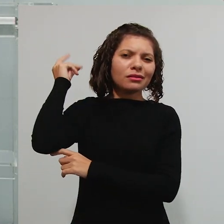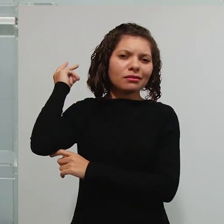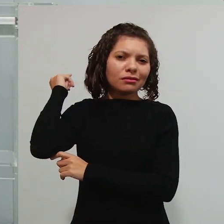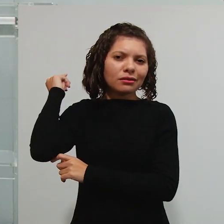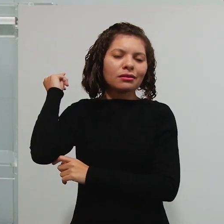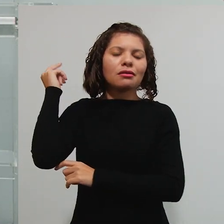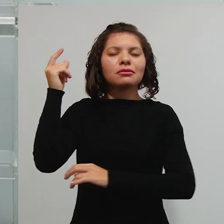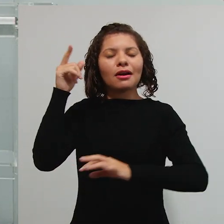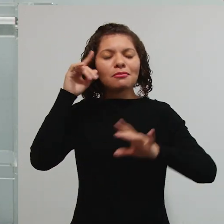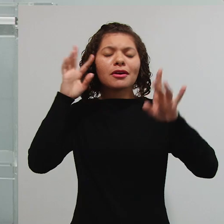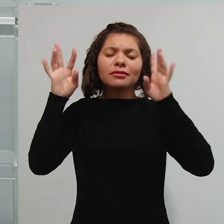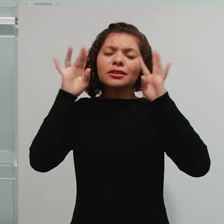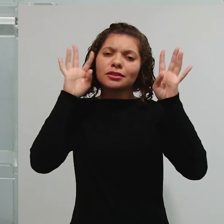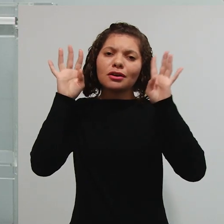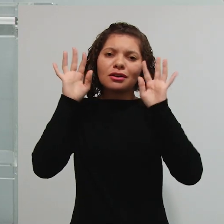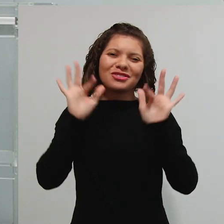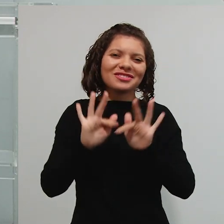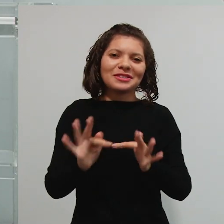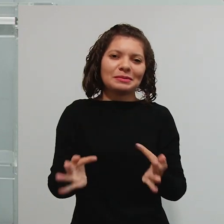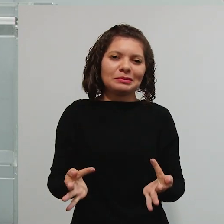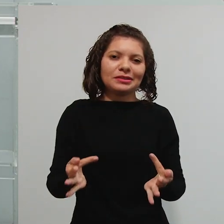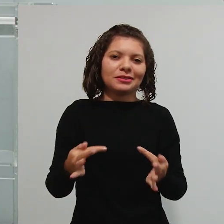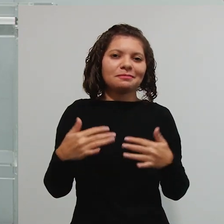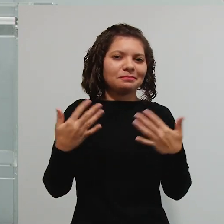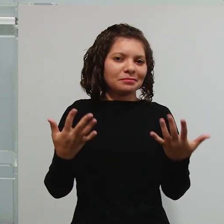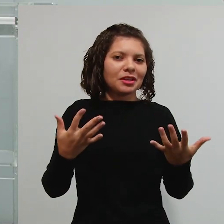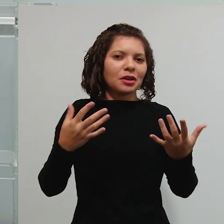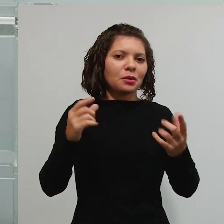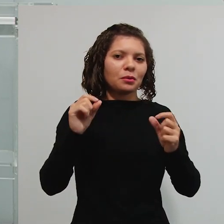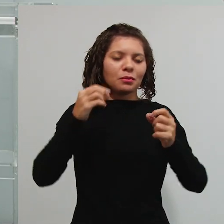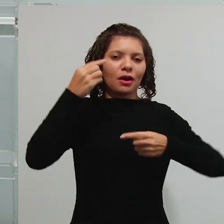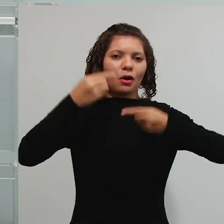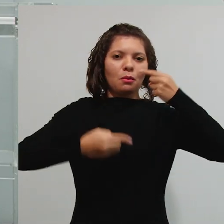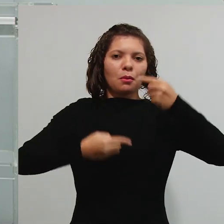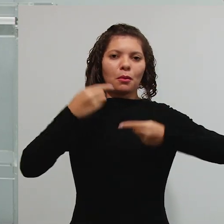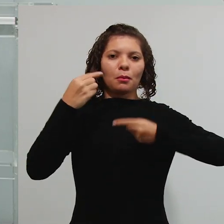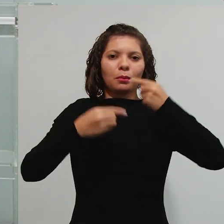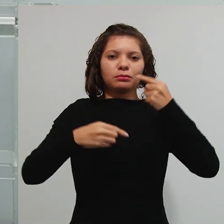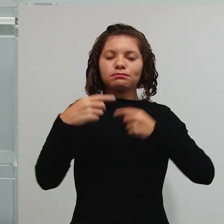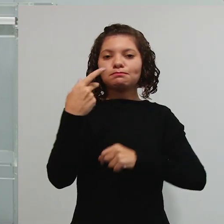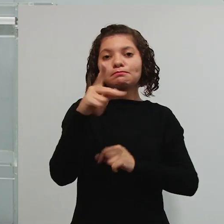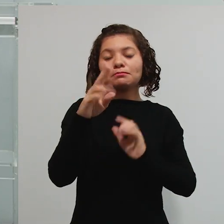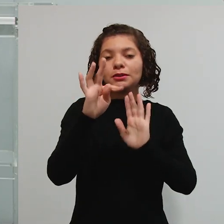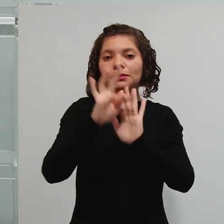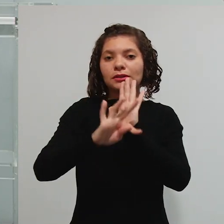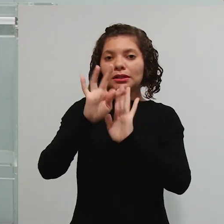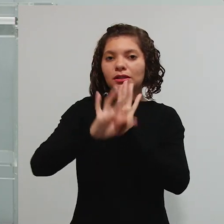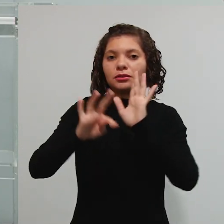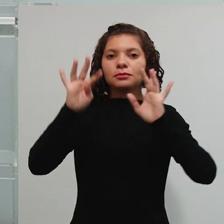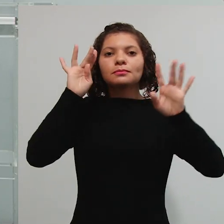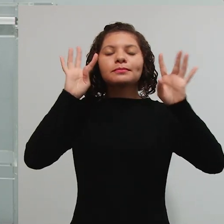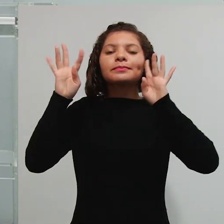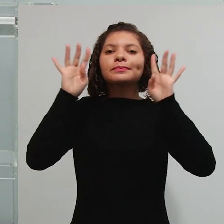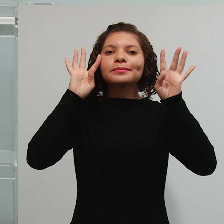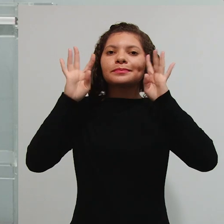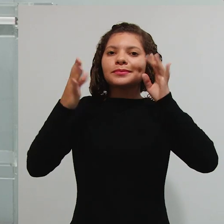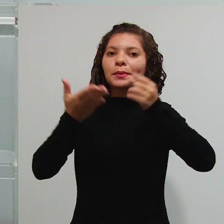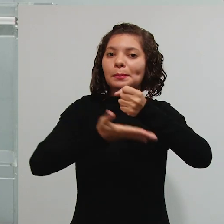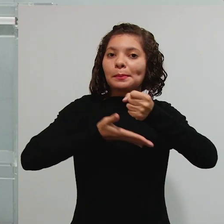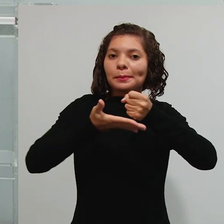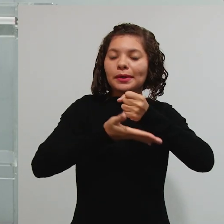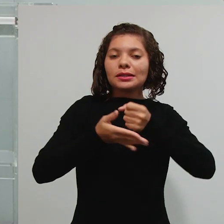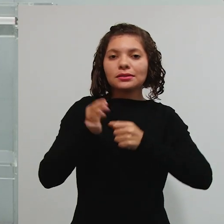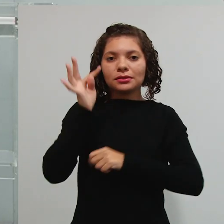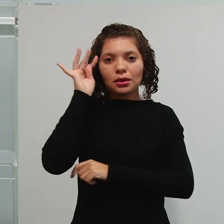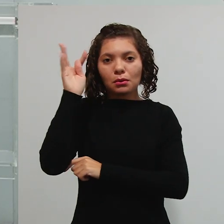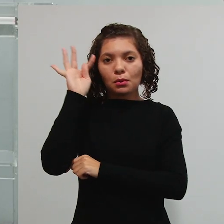ou antes de Cristo, não sei. E aí você vai fazer esse diálogo do seu texto, da sua reflexão com a base teórica,